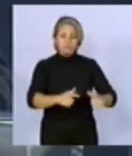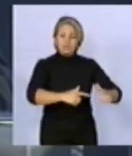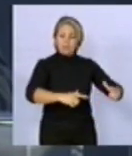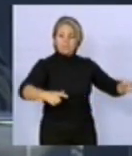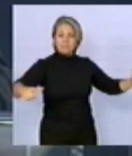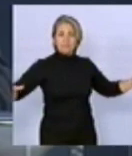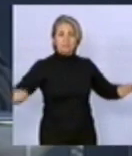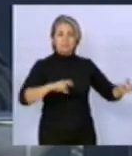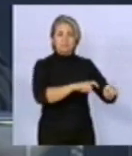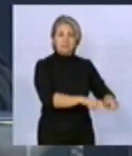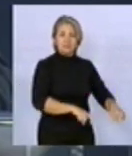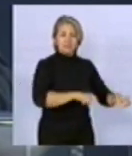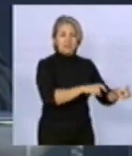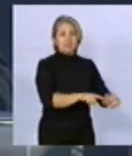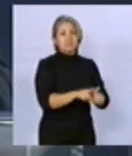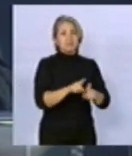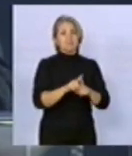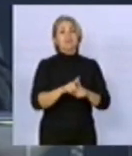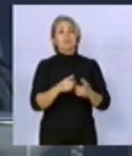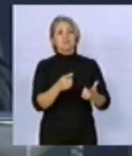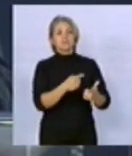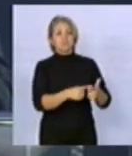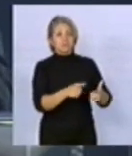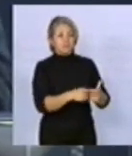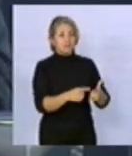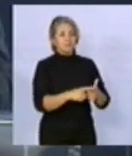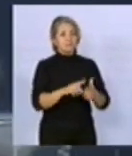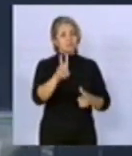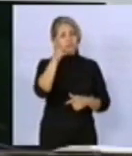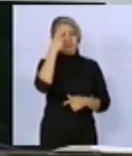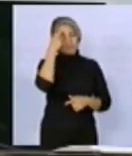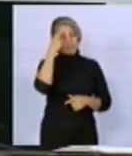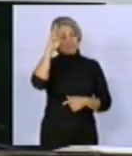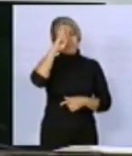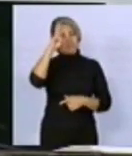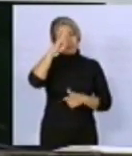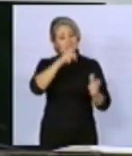realidades culturais e históricas de cada região obrigado